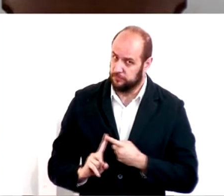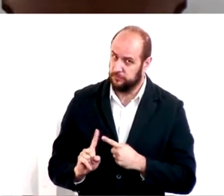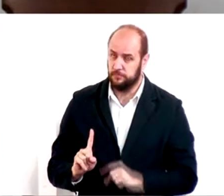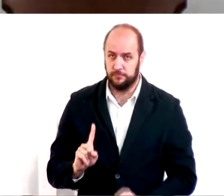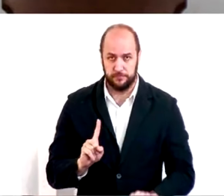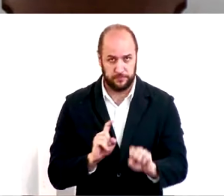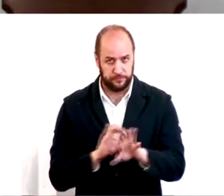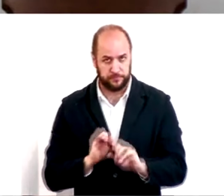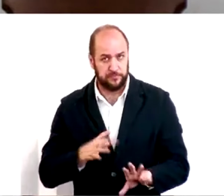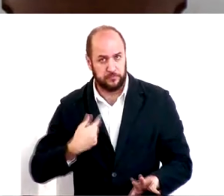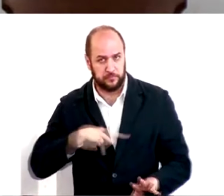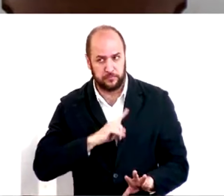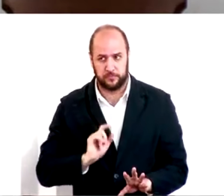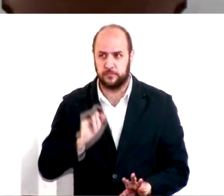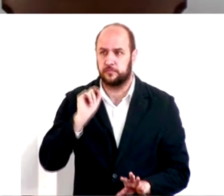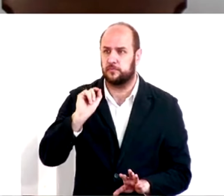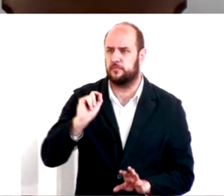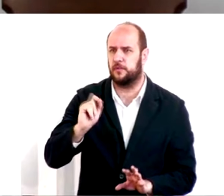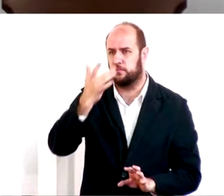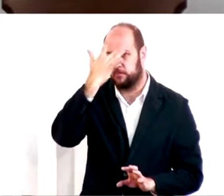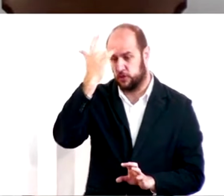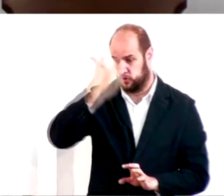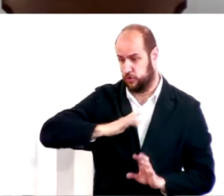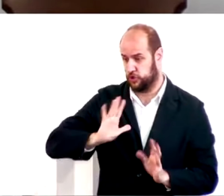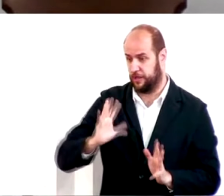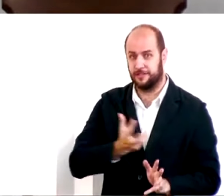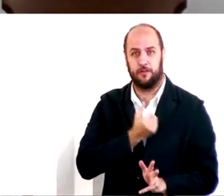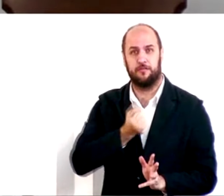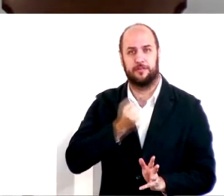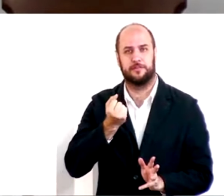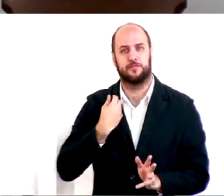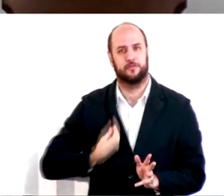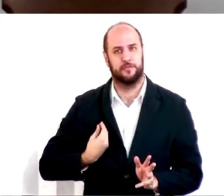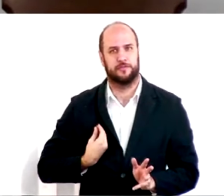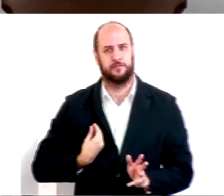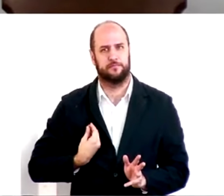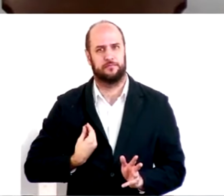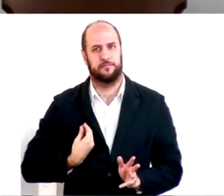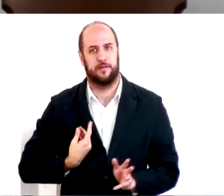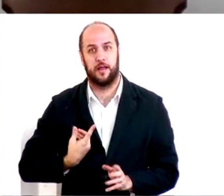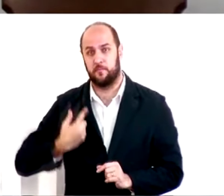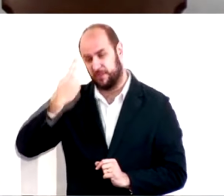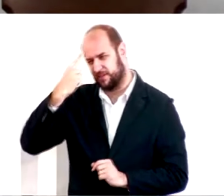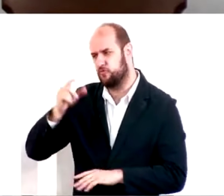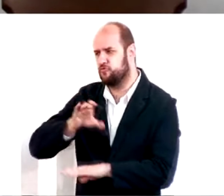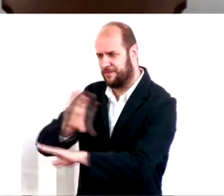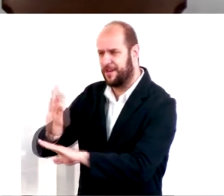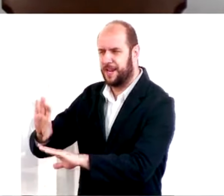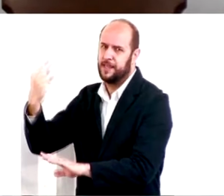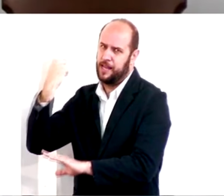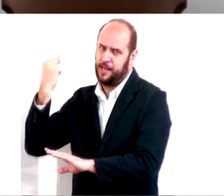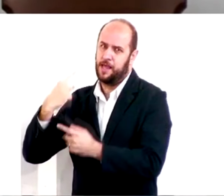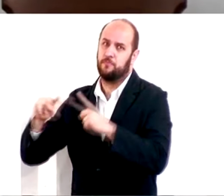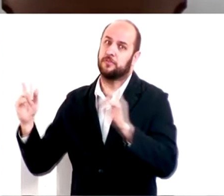é que um salvo da graça vive no seu tempo, a começar em Creta, mas também nos dias atuais, é sendo